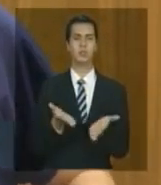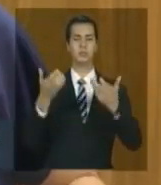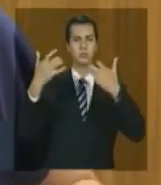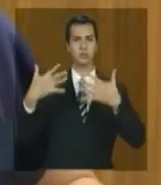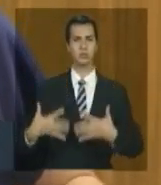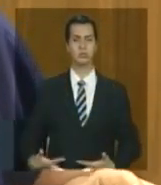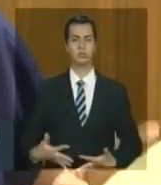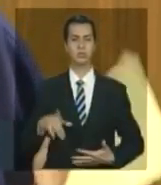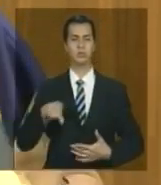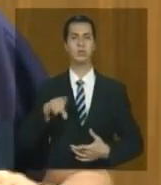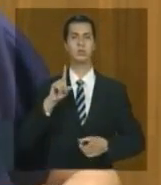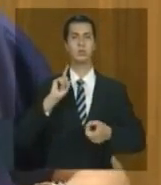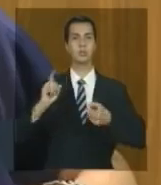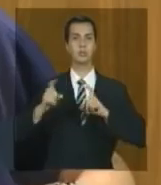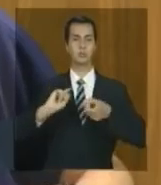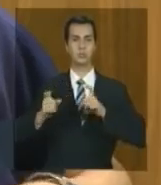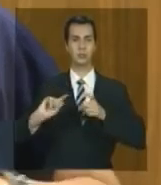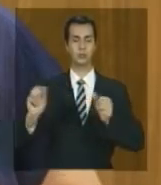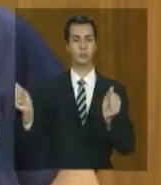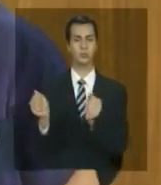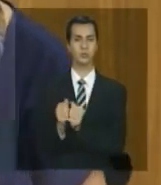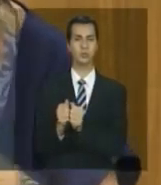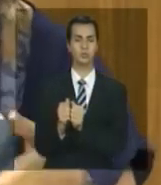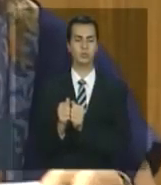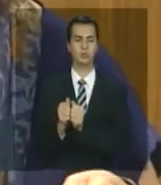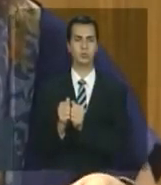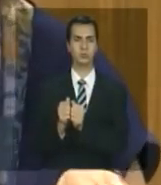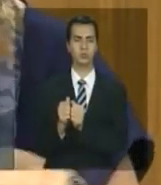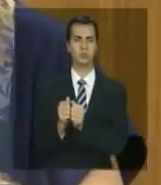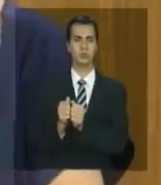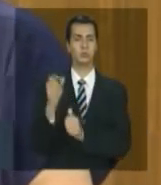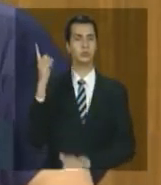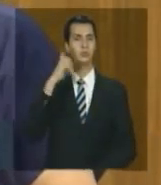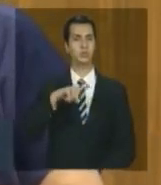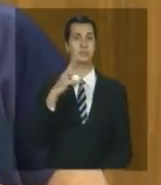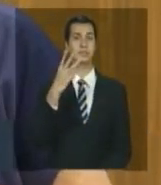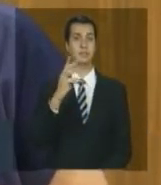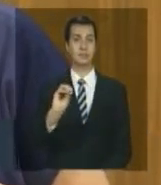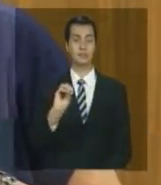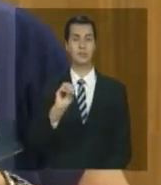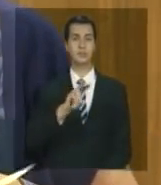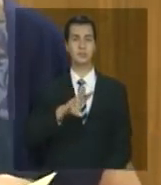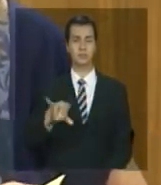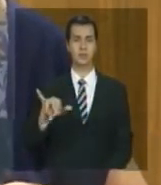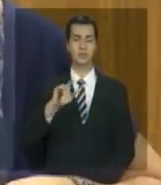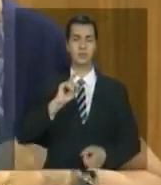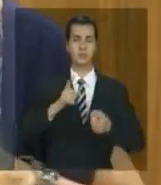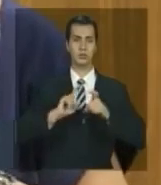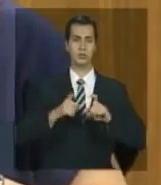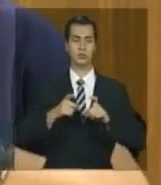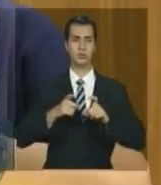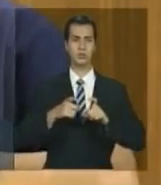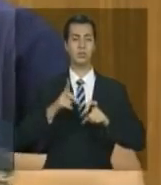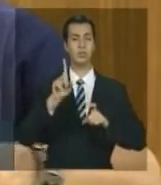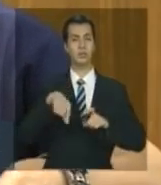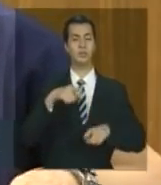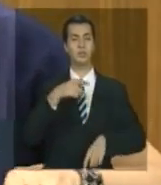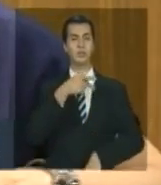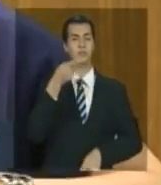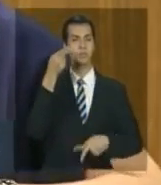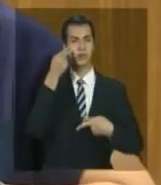a reunião bilateral que nós teremos no dia 30, que seria a visita